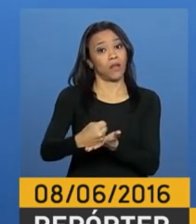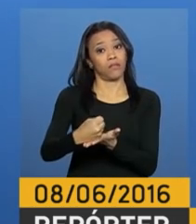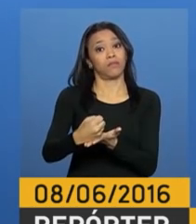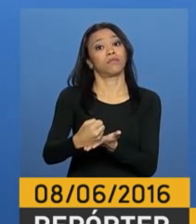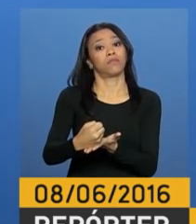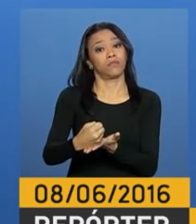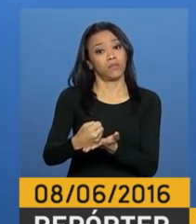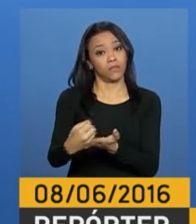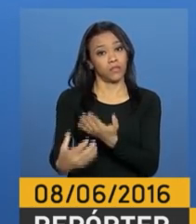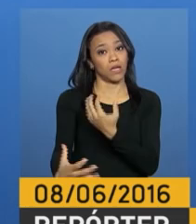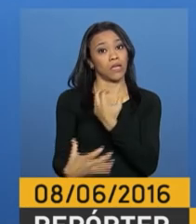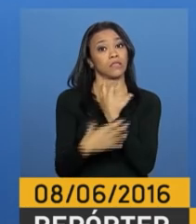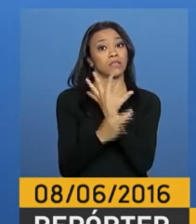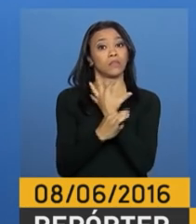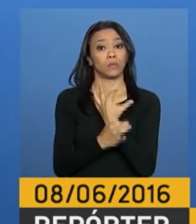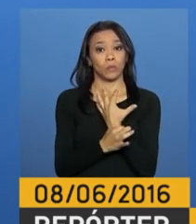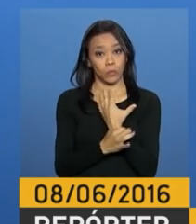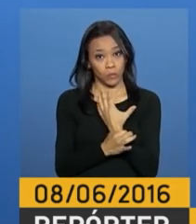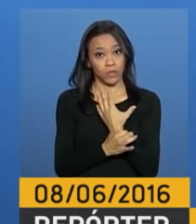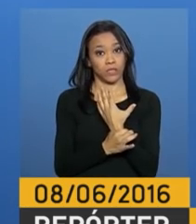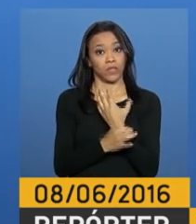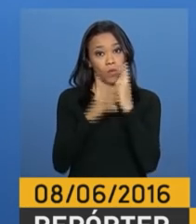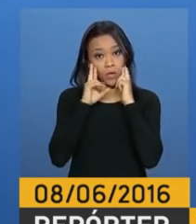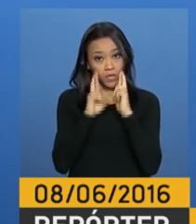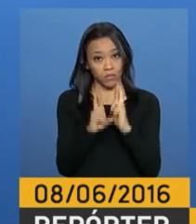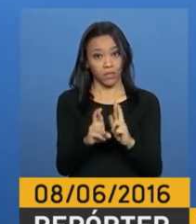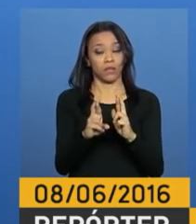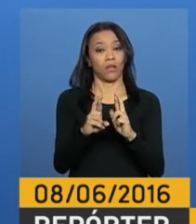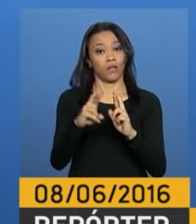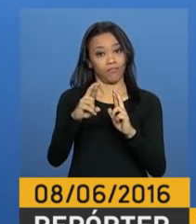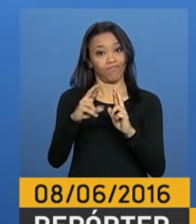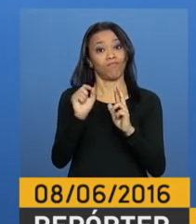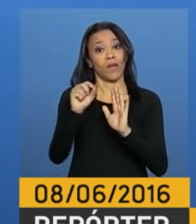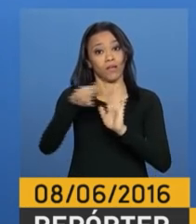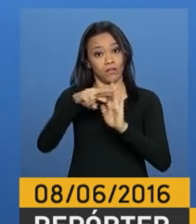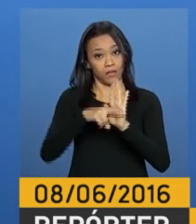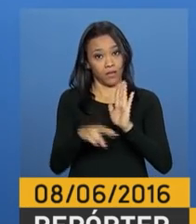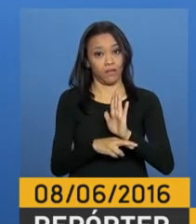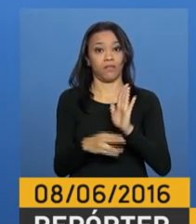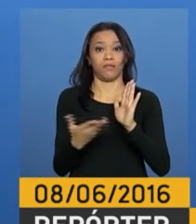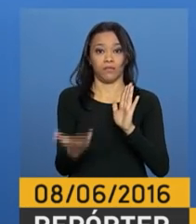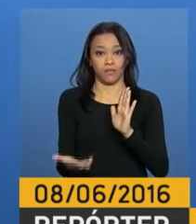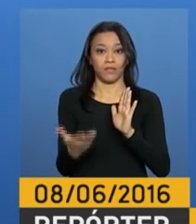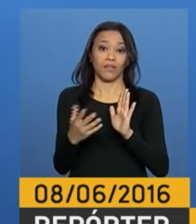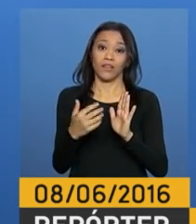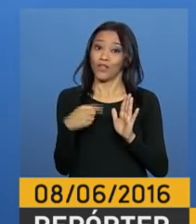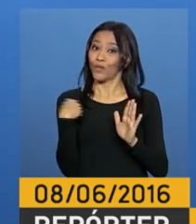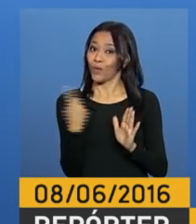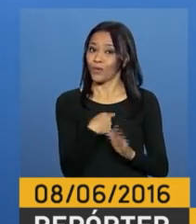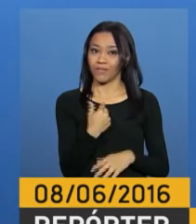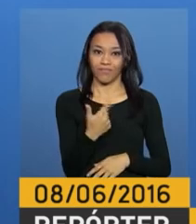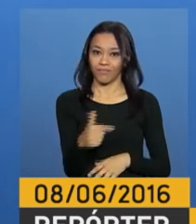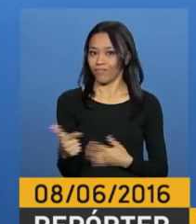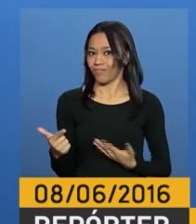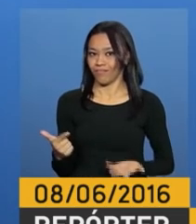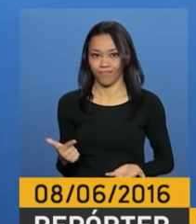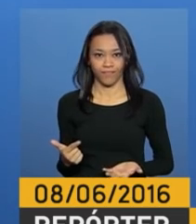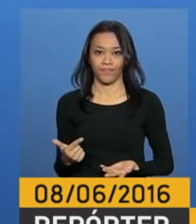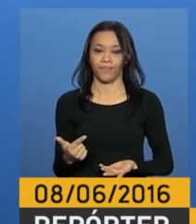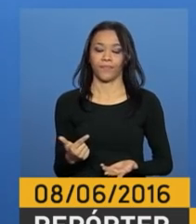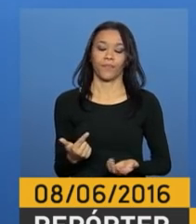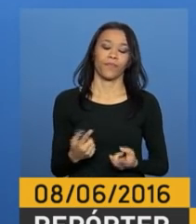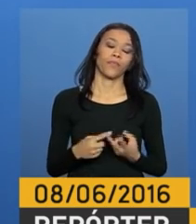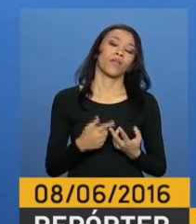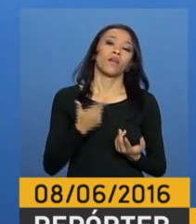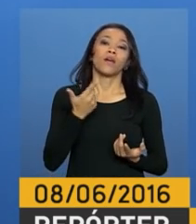e eh o cumprimento no ambiente de segurança jurídica e isso nós não temos por